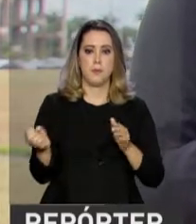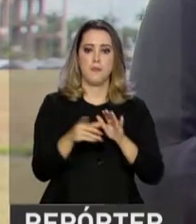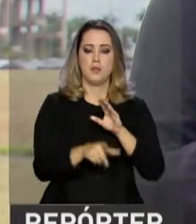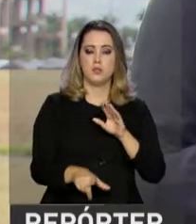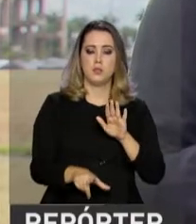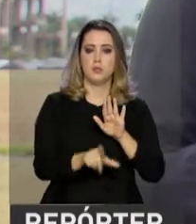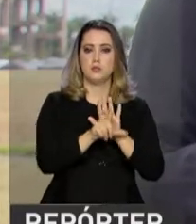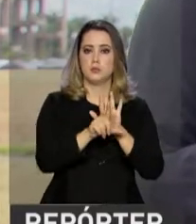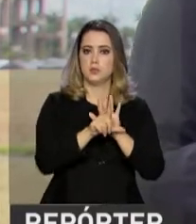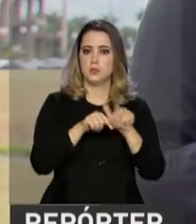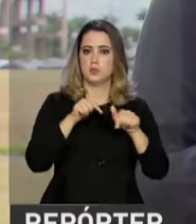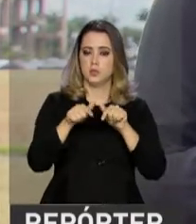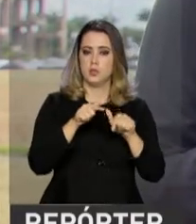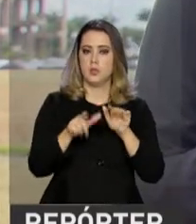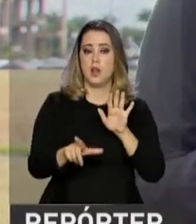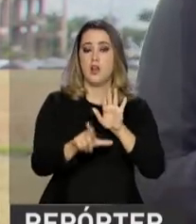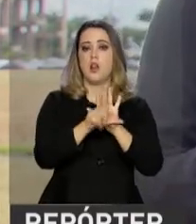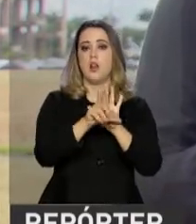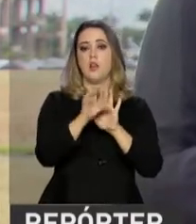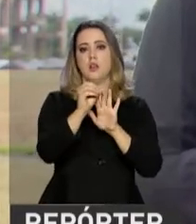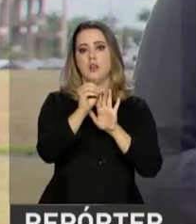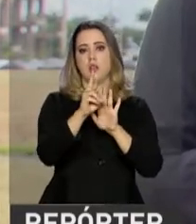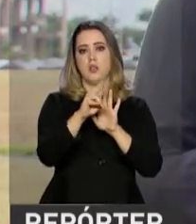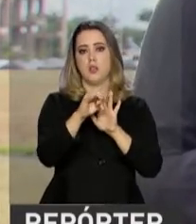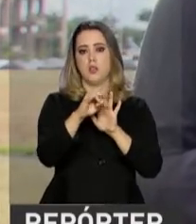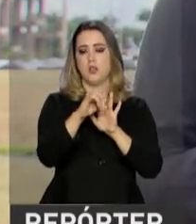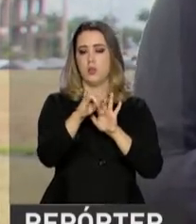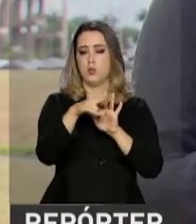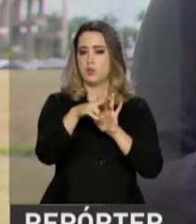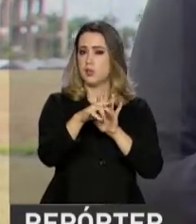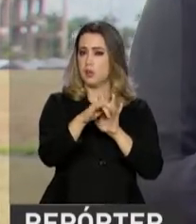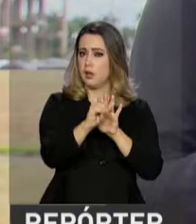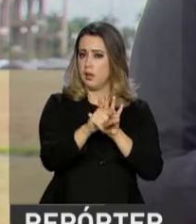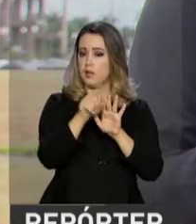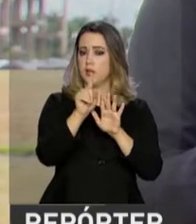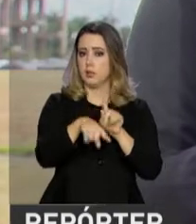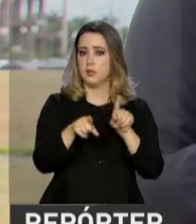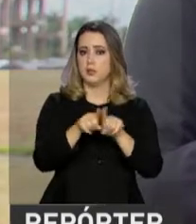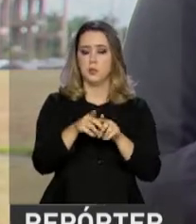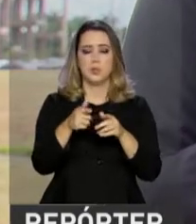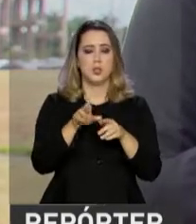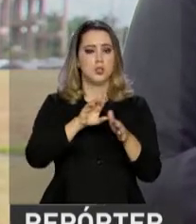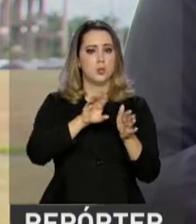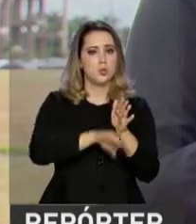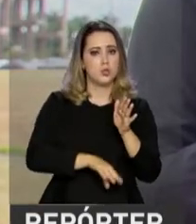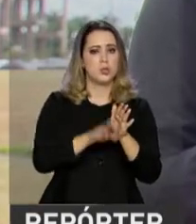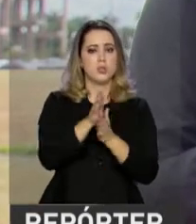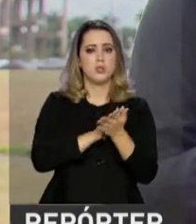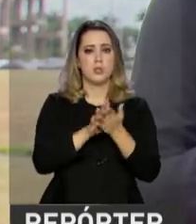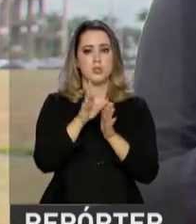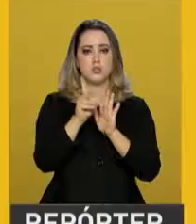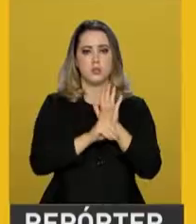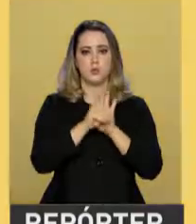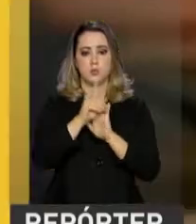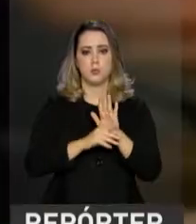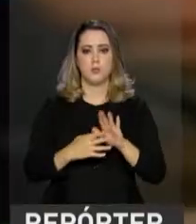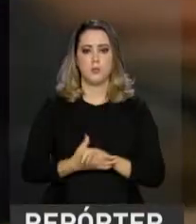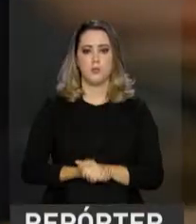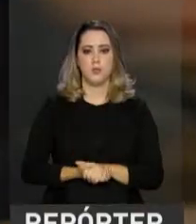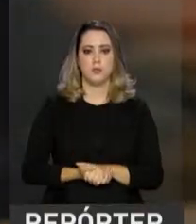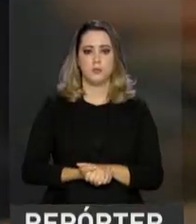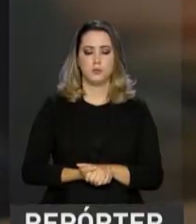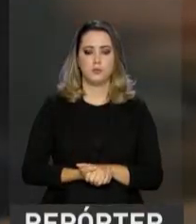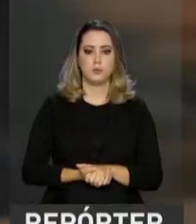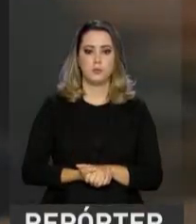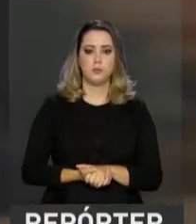lei ordinária, que exige uma tramitação bem mais simples, pois não mexe em direitos que estão na Constituição. Entre os